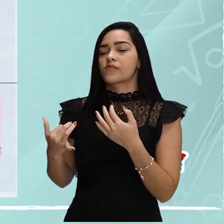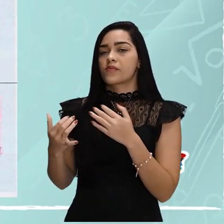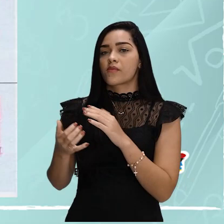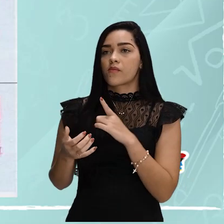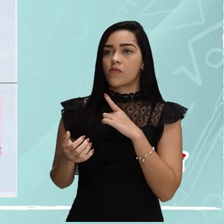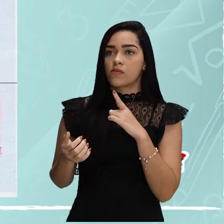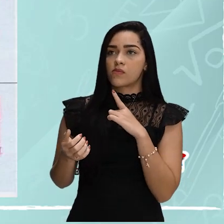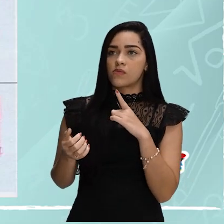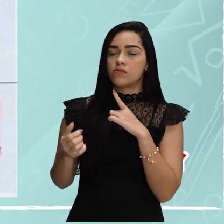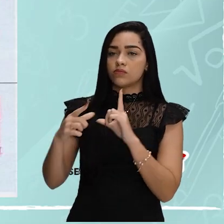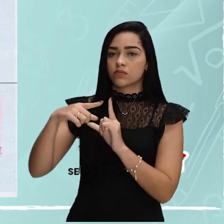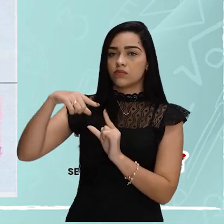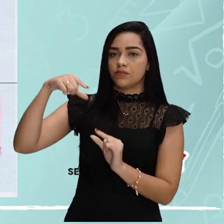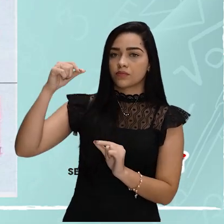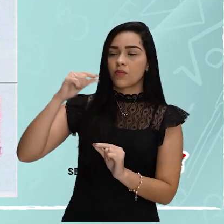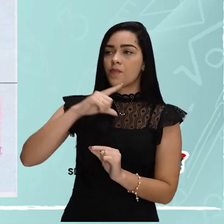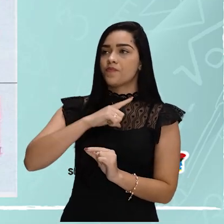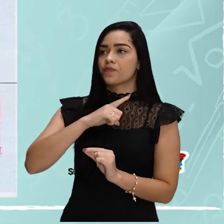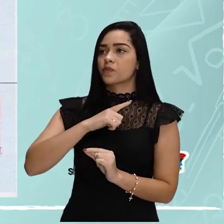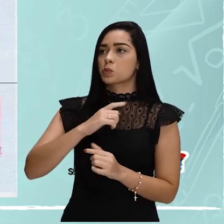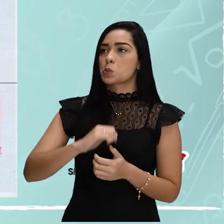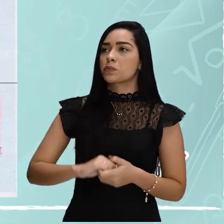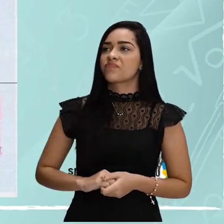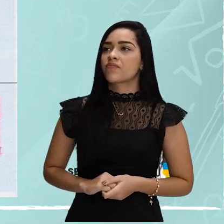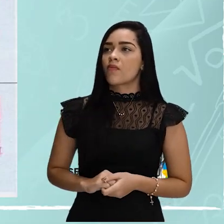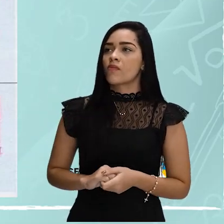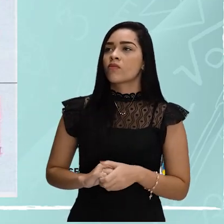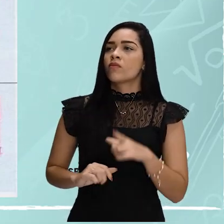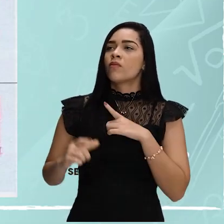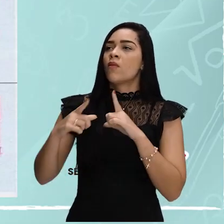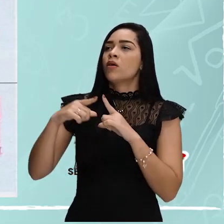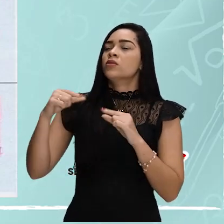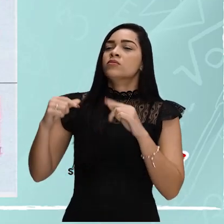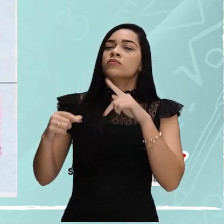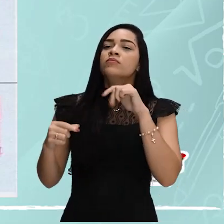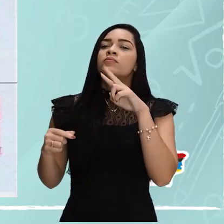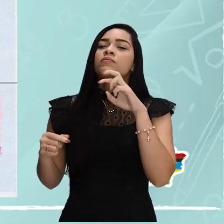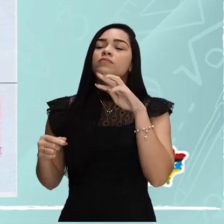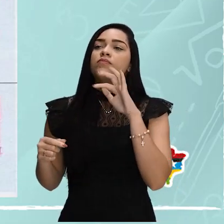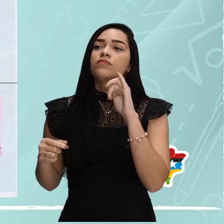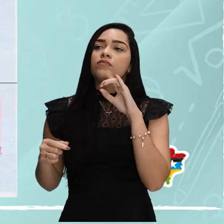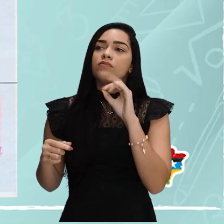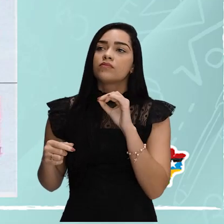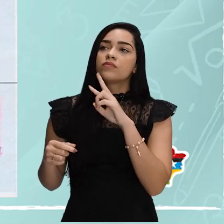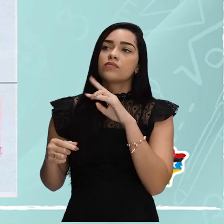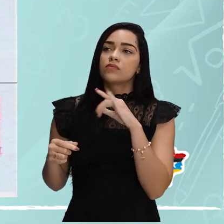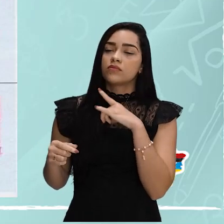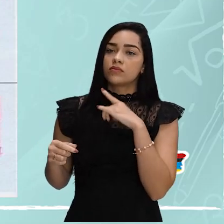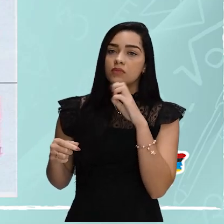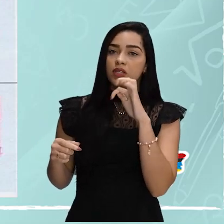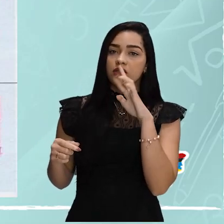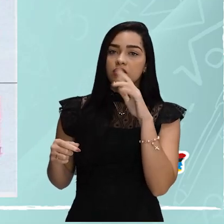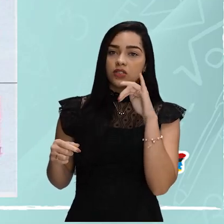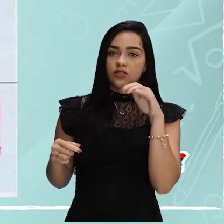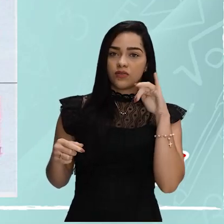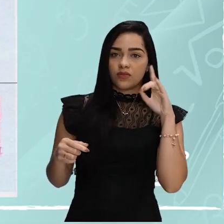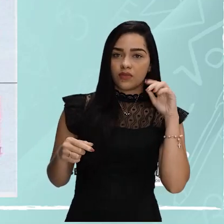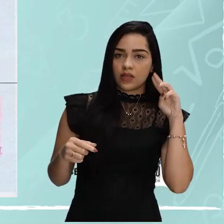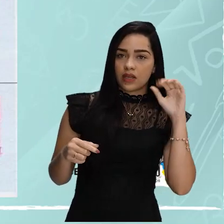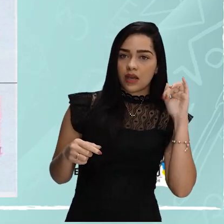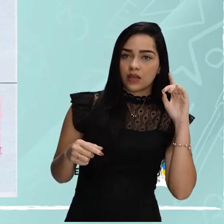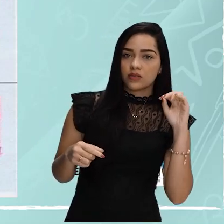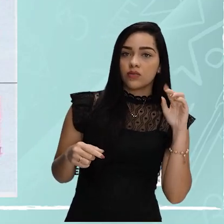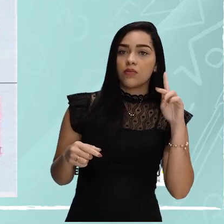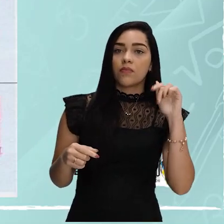com a forma da célula que forma eles. Essa célula aqui tem formato de pavimento, então é estratificado